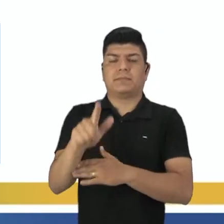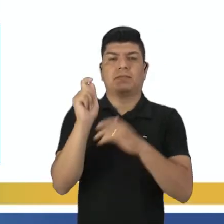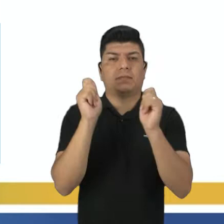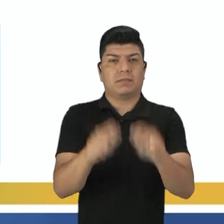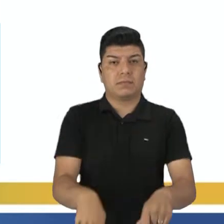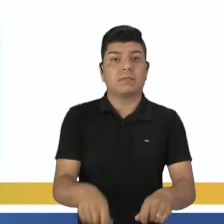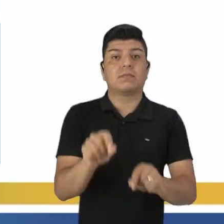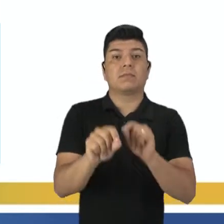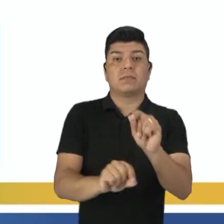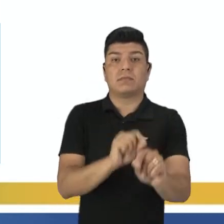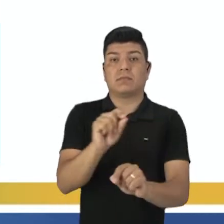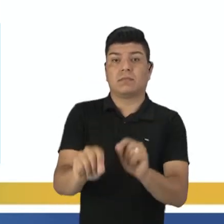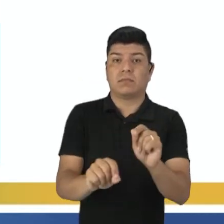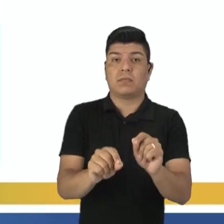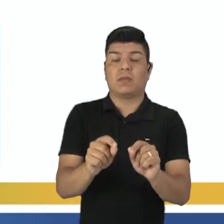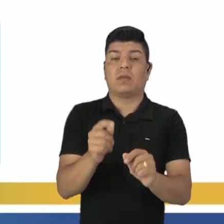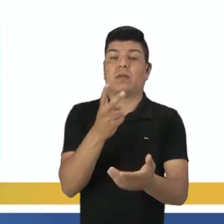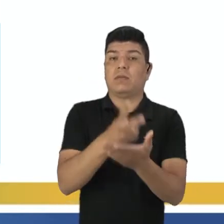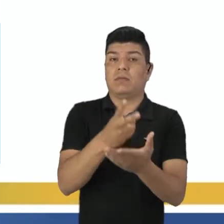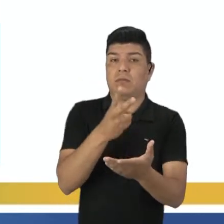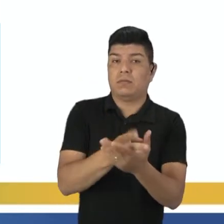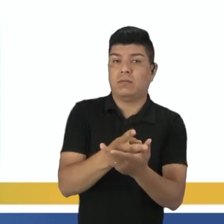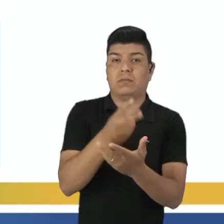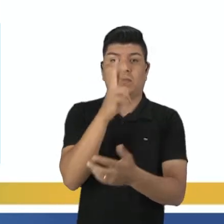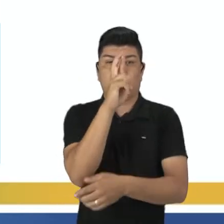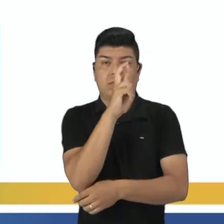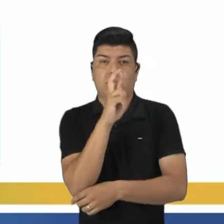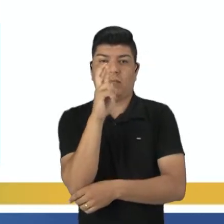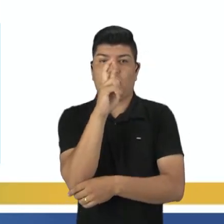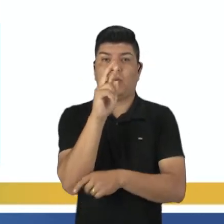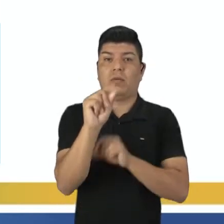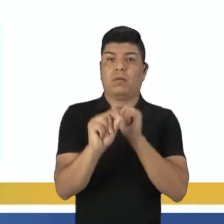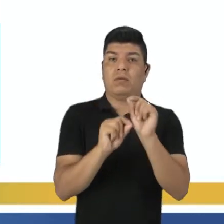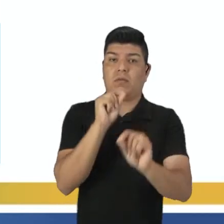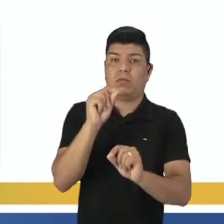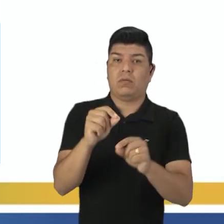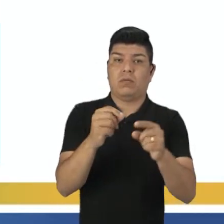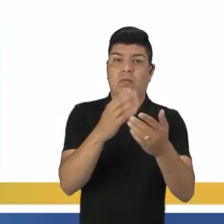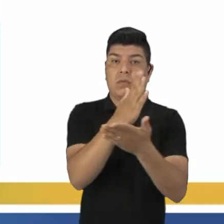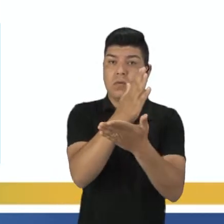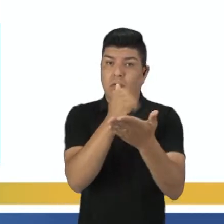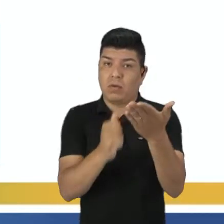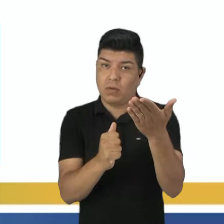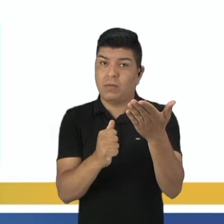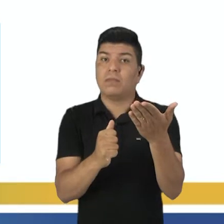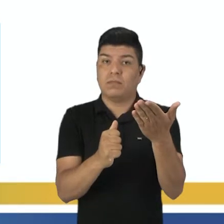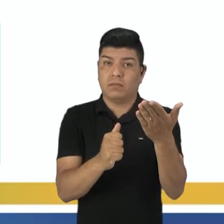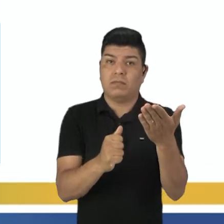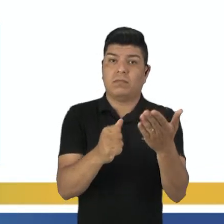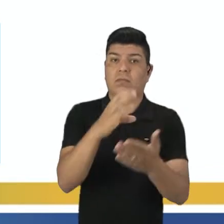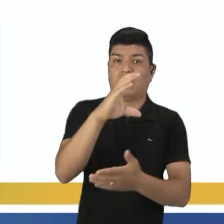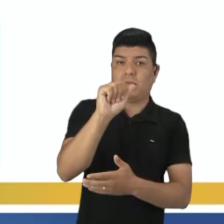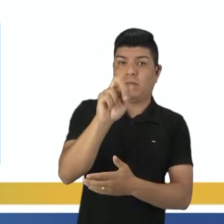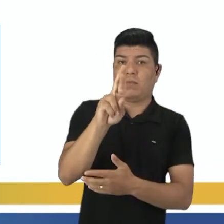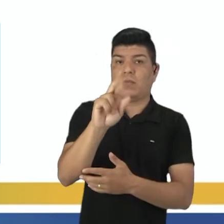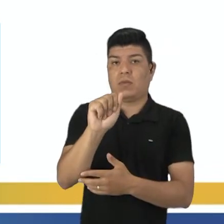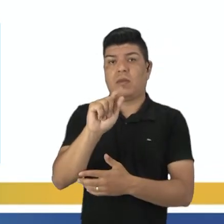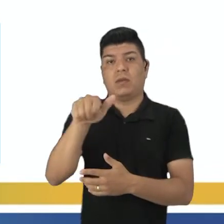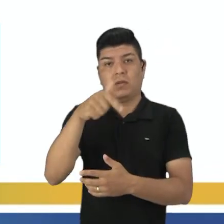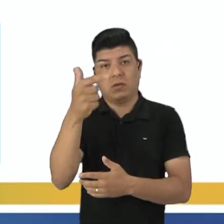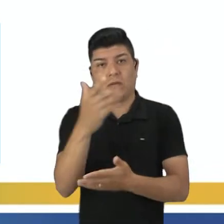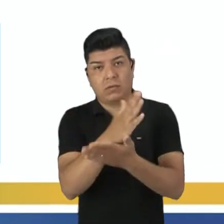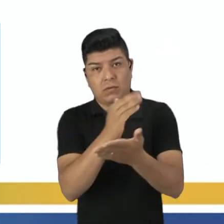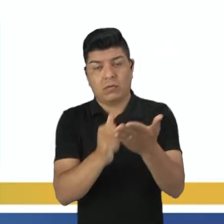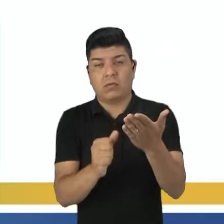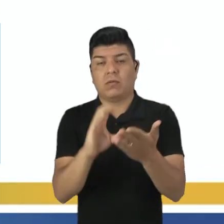poderemos então inferir, né, observar aí que em metade das vezes ocorre cara e na outra